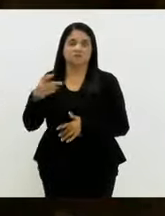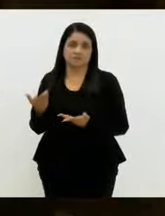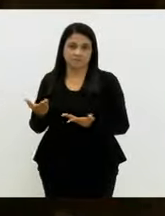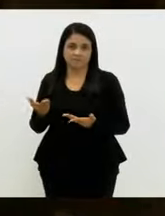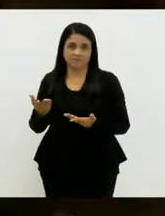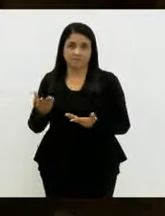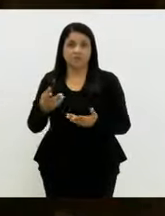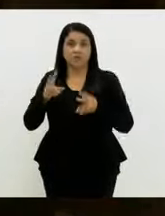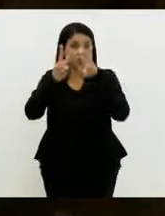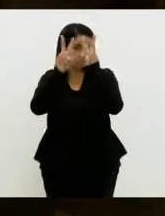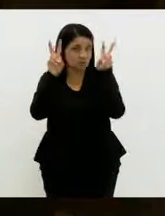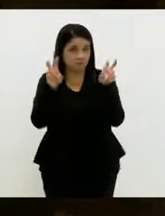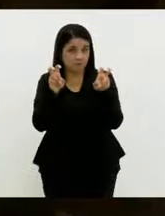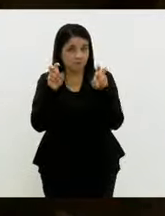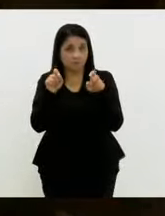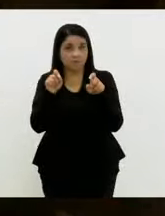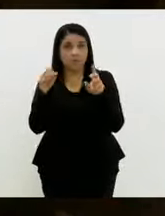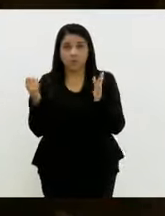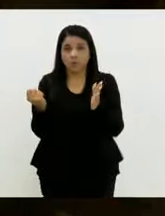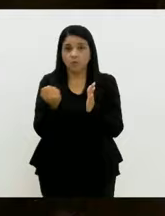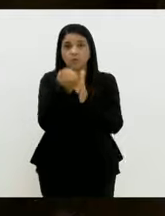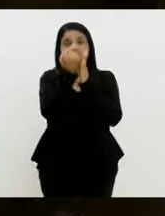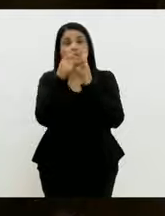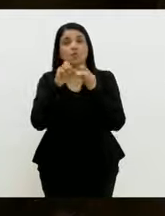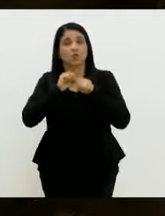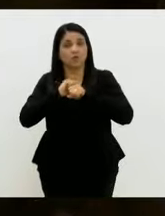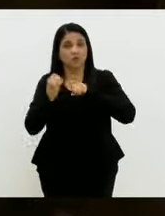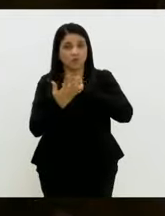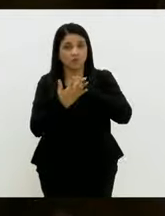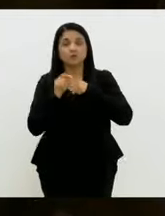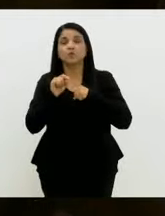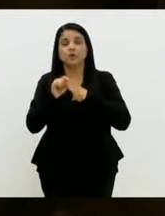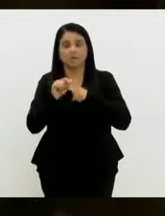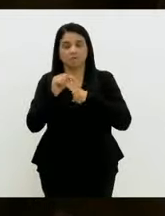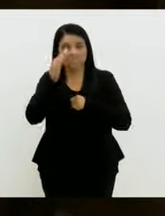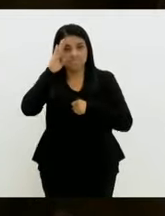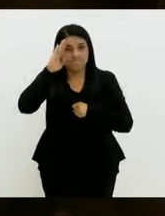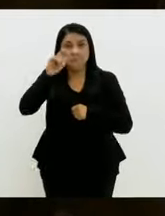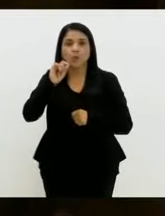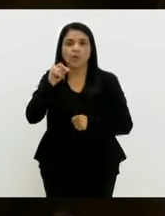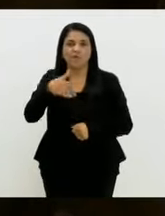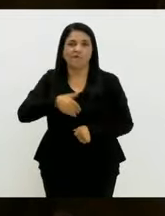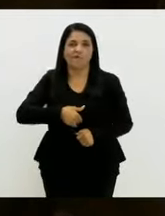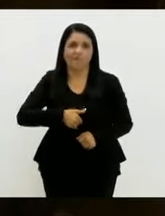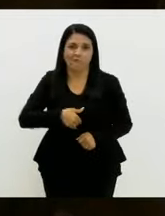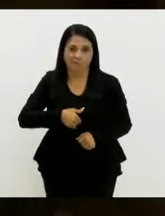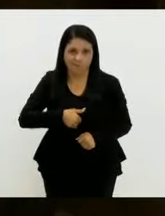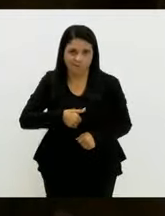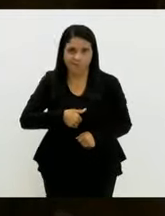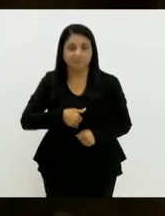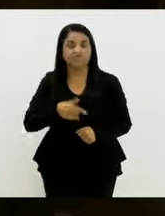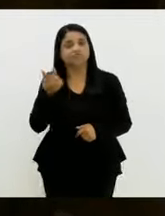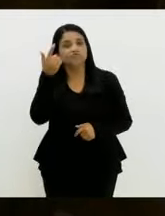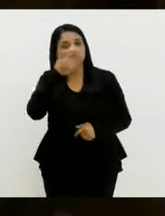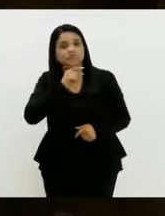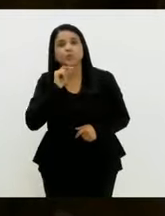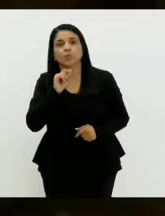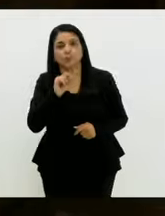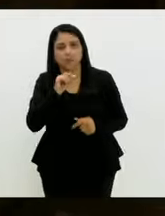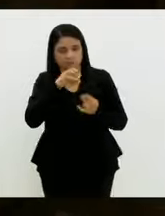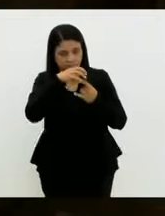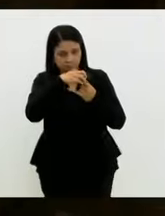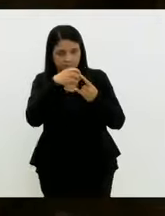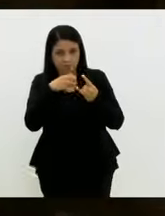que impactaram a partir da Covid-19 foi exatamente a fome. Então, eles também construíram e consolidaram processos